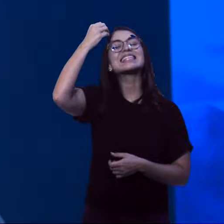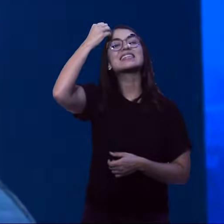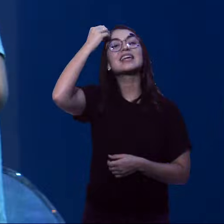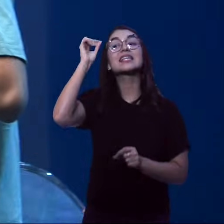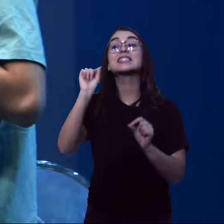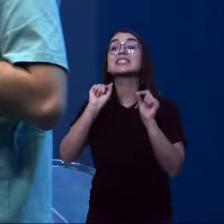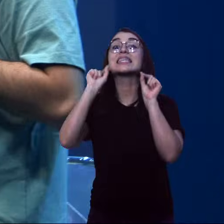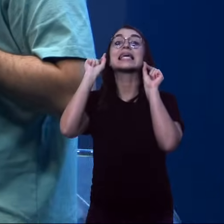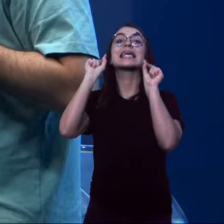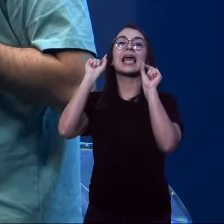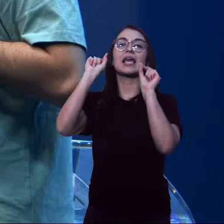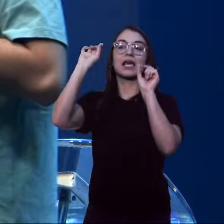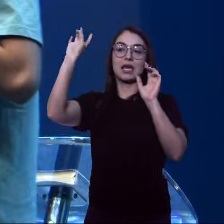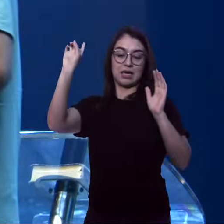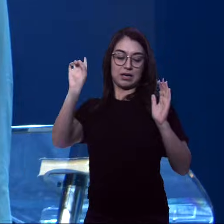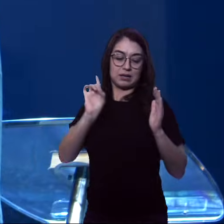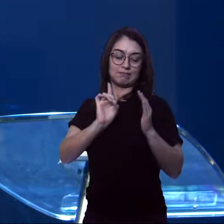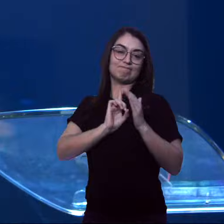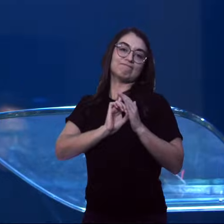gente.